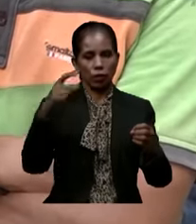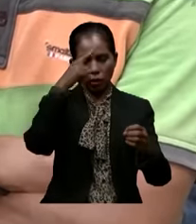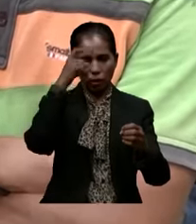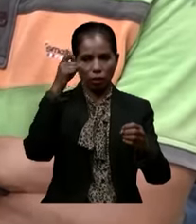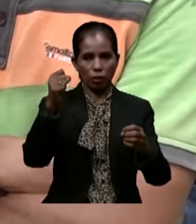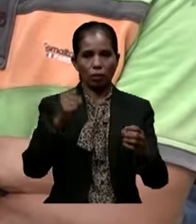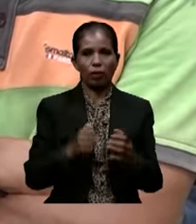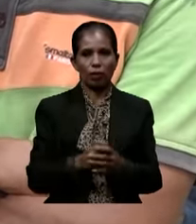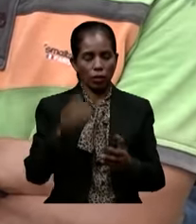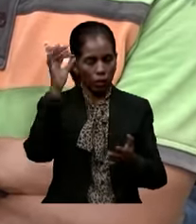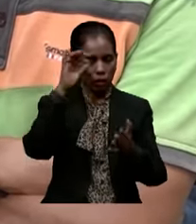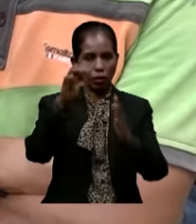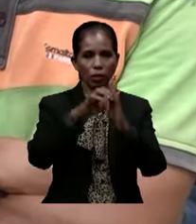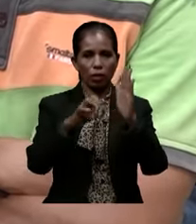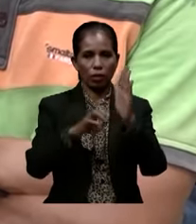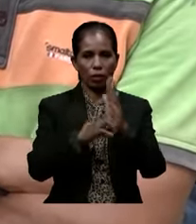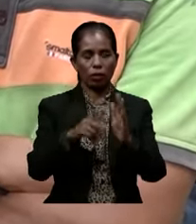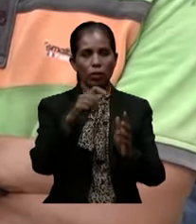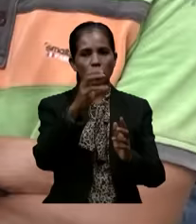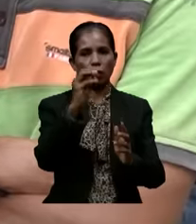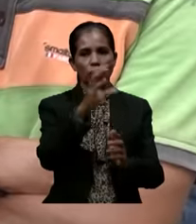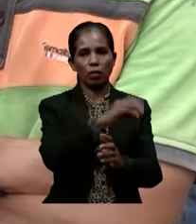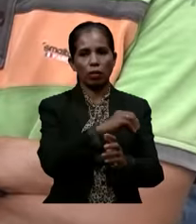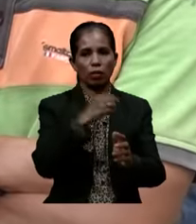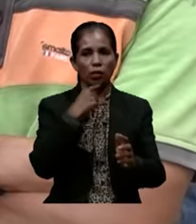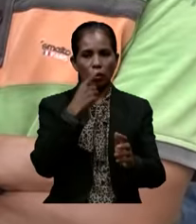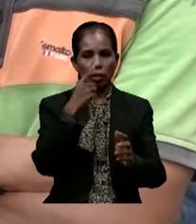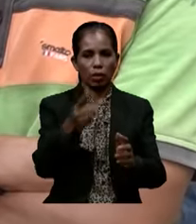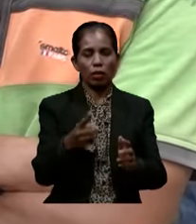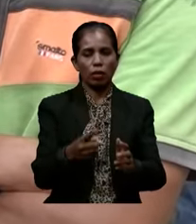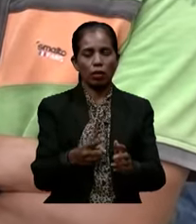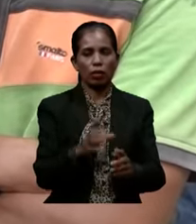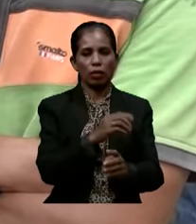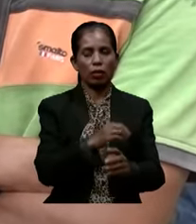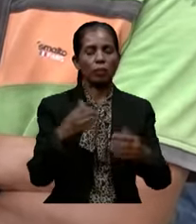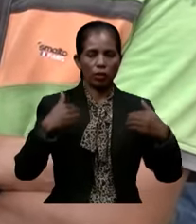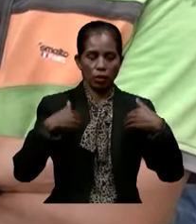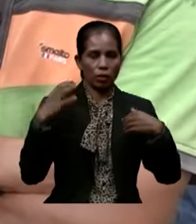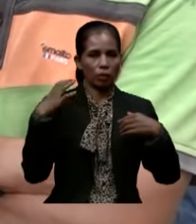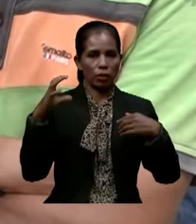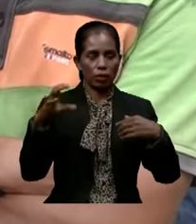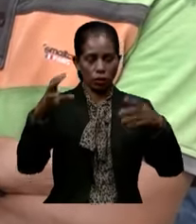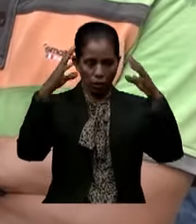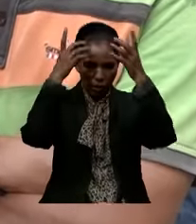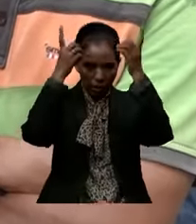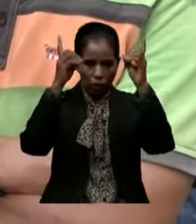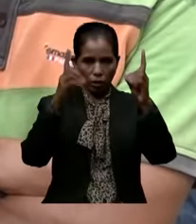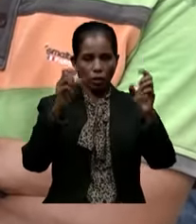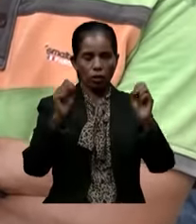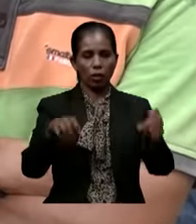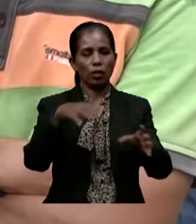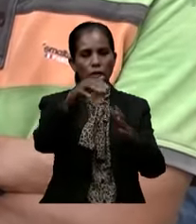excelência secretário estar assunto toponomia urbanização urbana ni competência ni nia decisão ne mas tem que ya